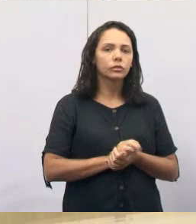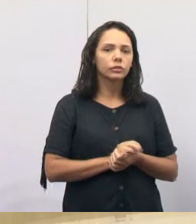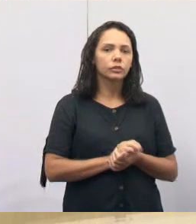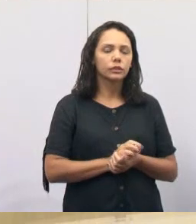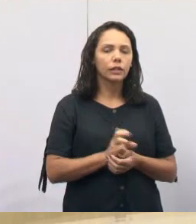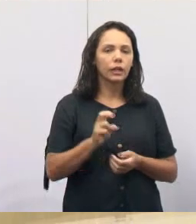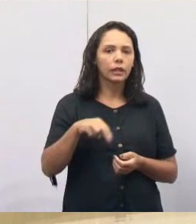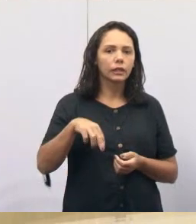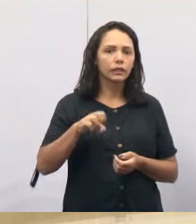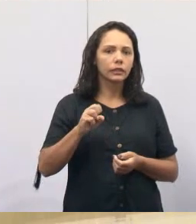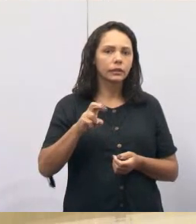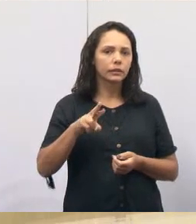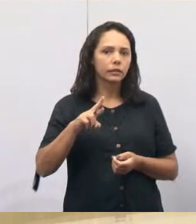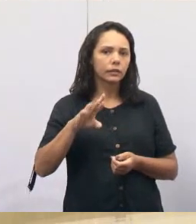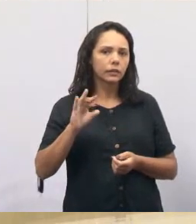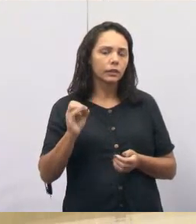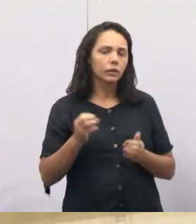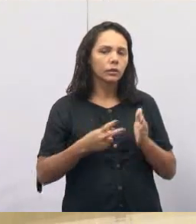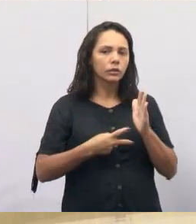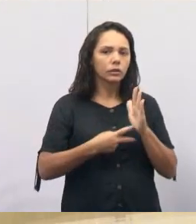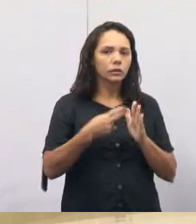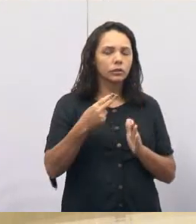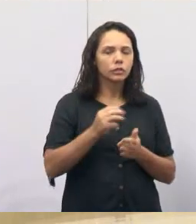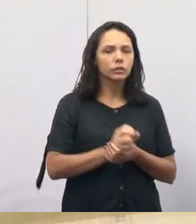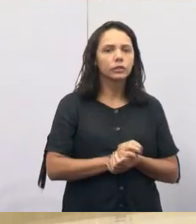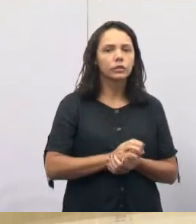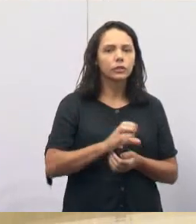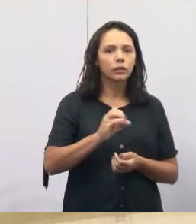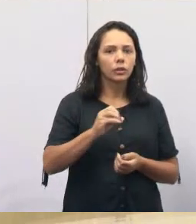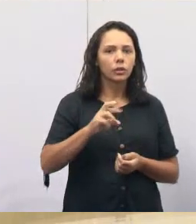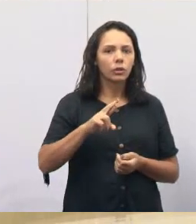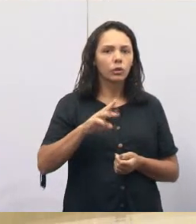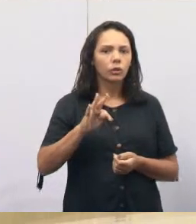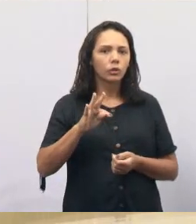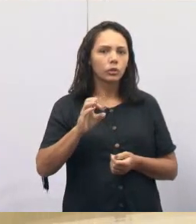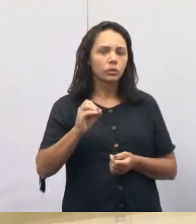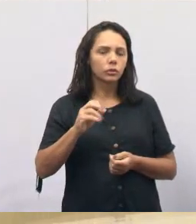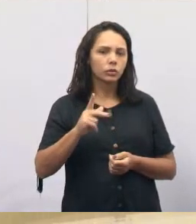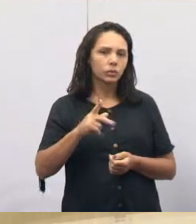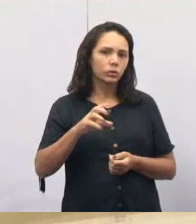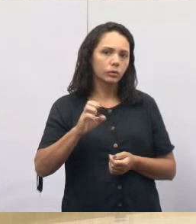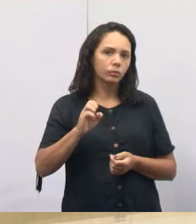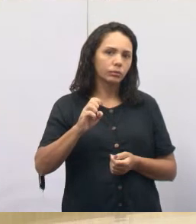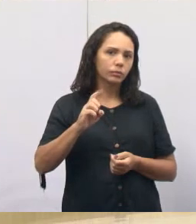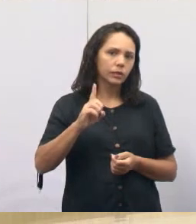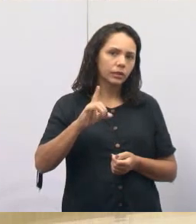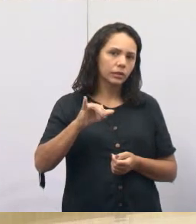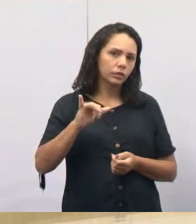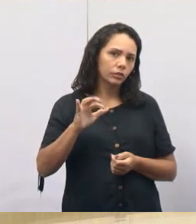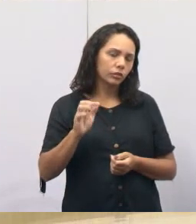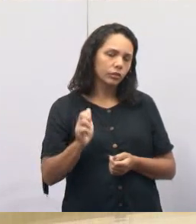neurocirurgia, oncologia ortopedia, oncologia pediátrica,